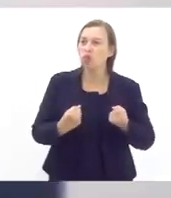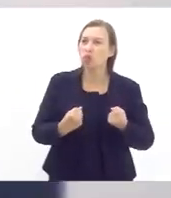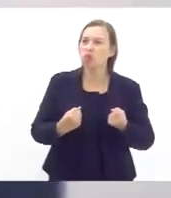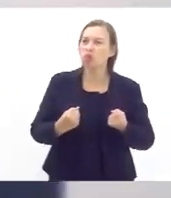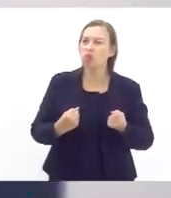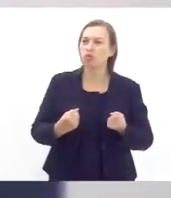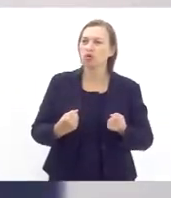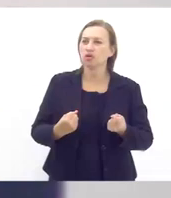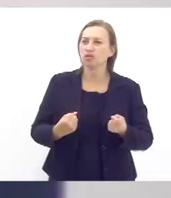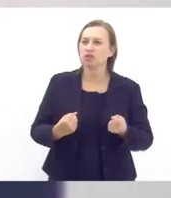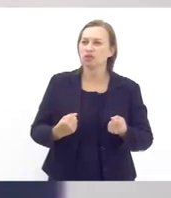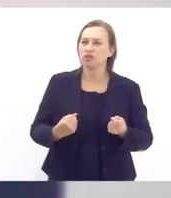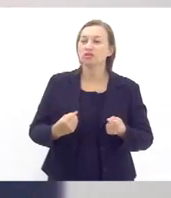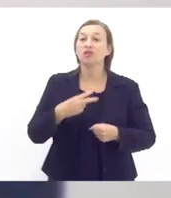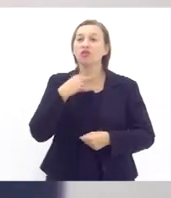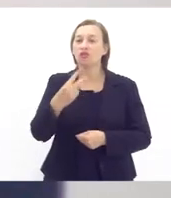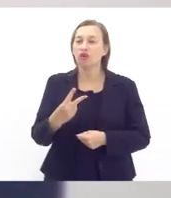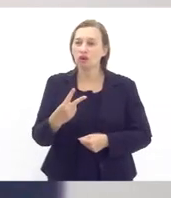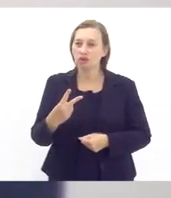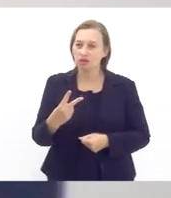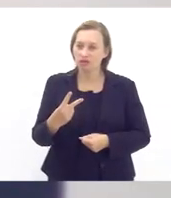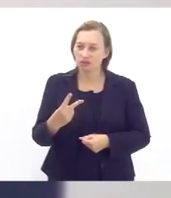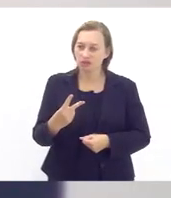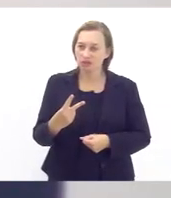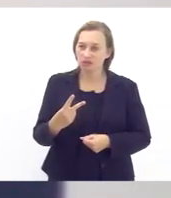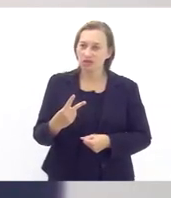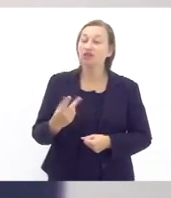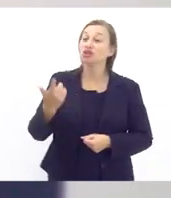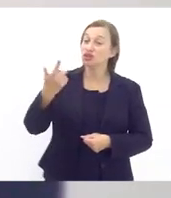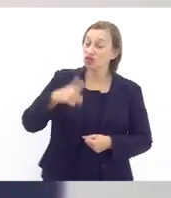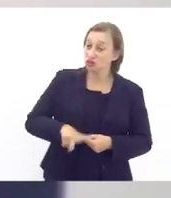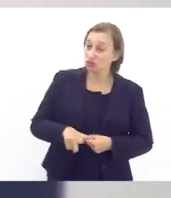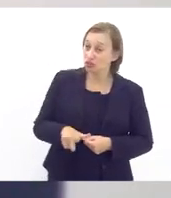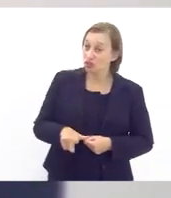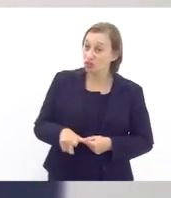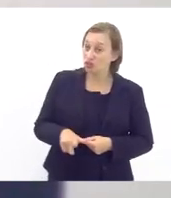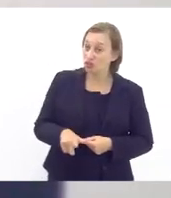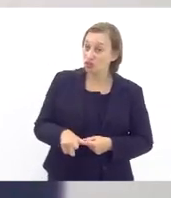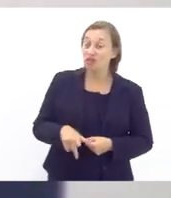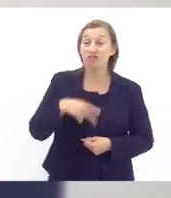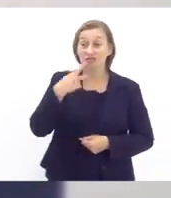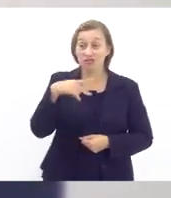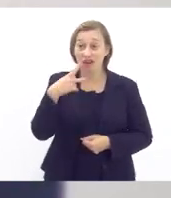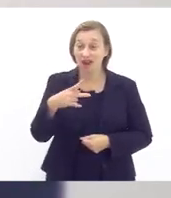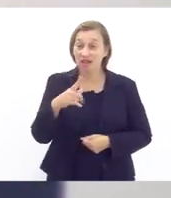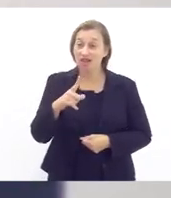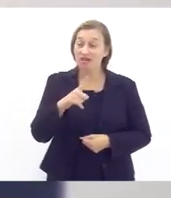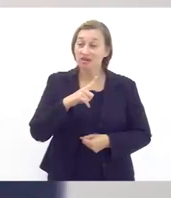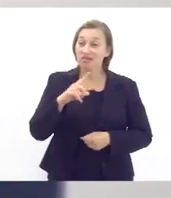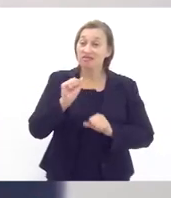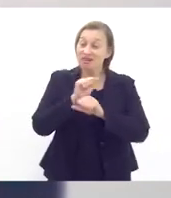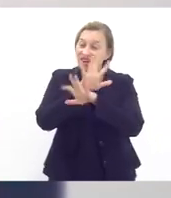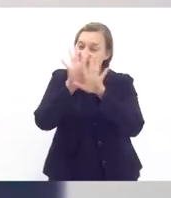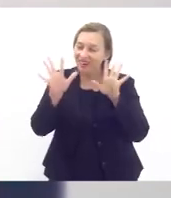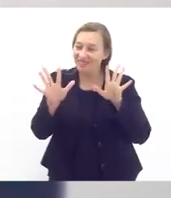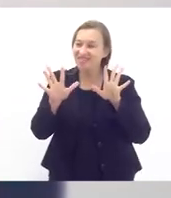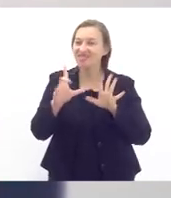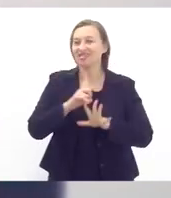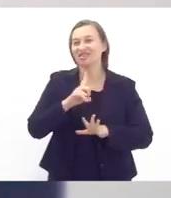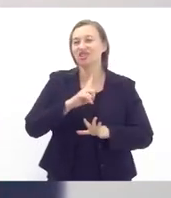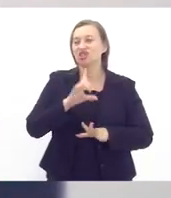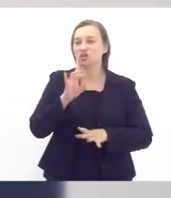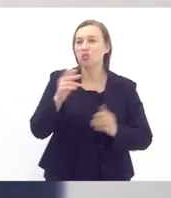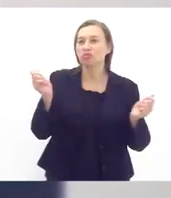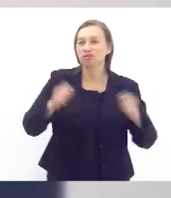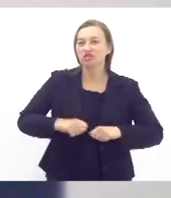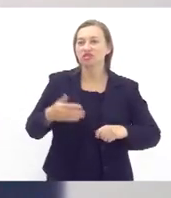nosso empenho e toda a nossa voz e mais uma vez dizer que nós temos clareza que só